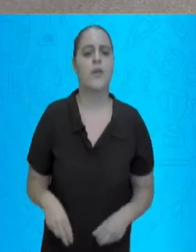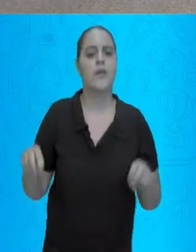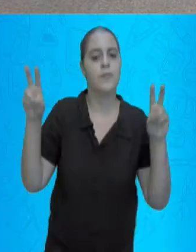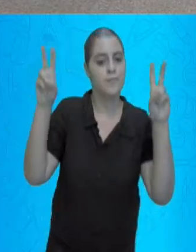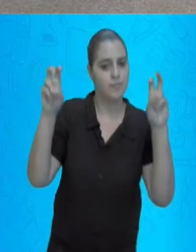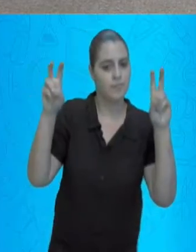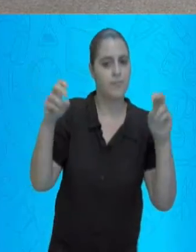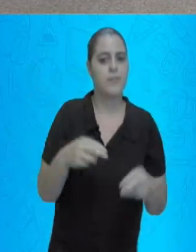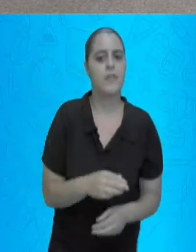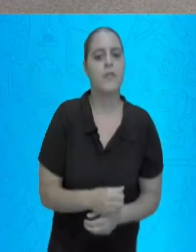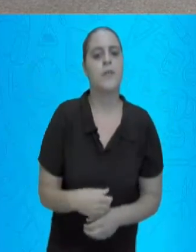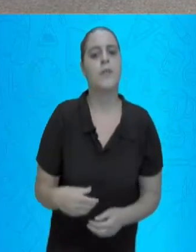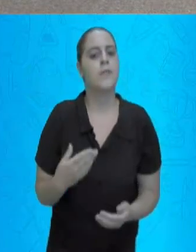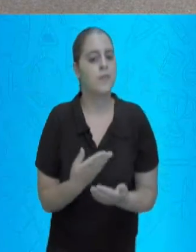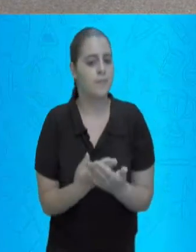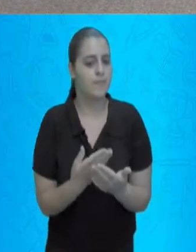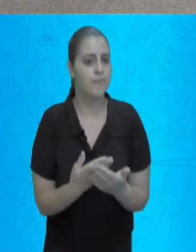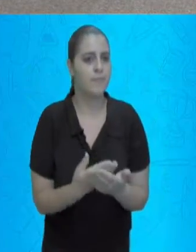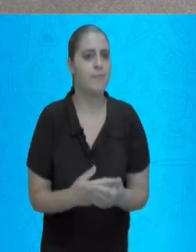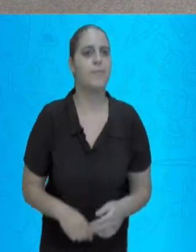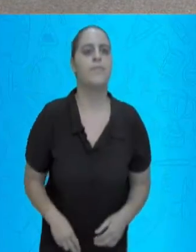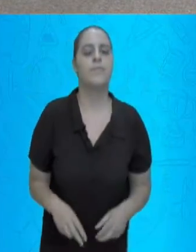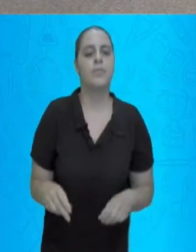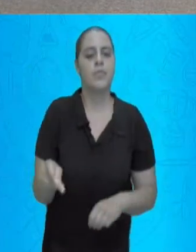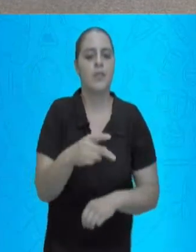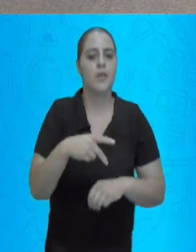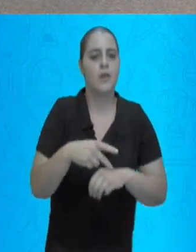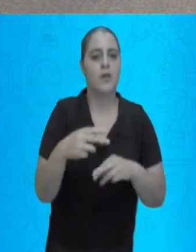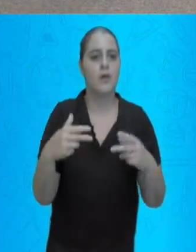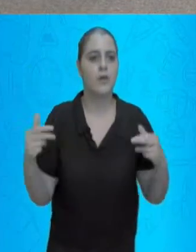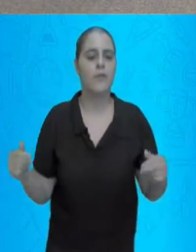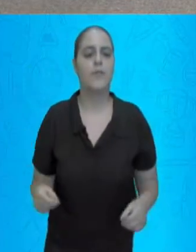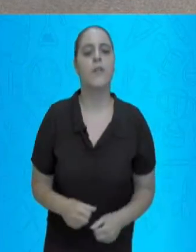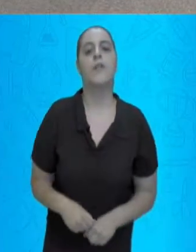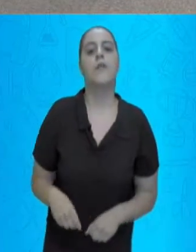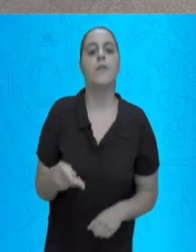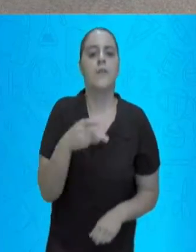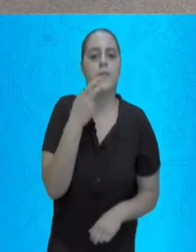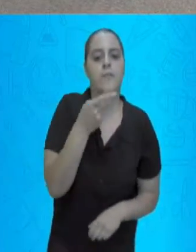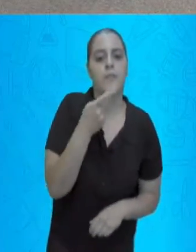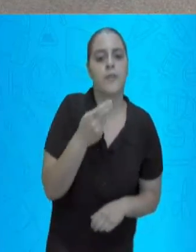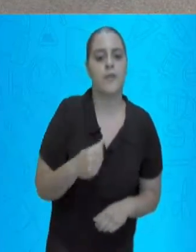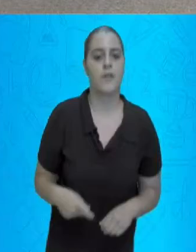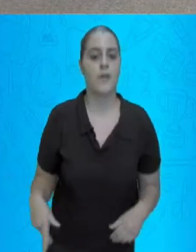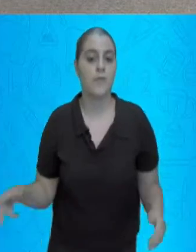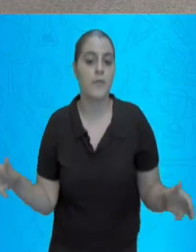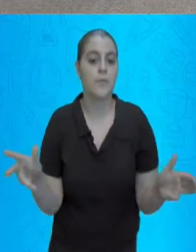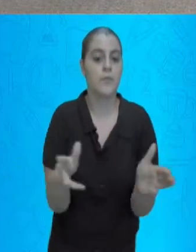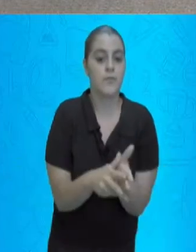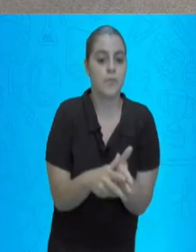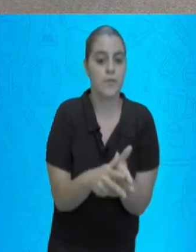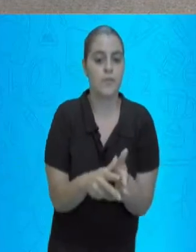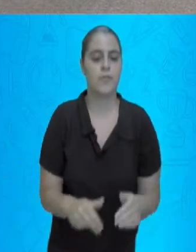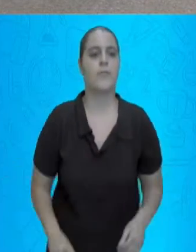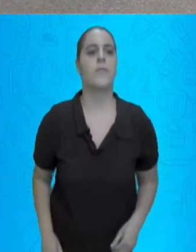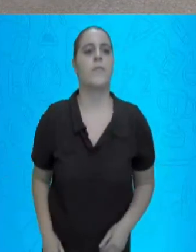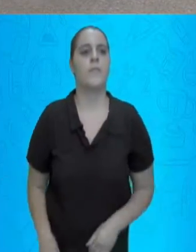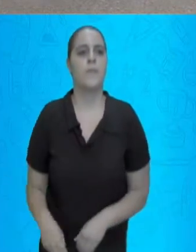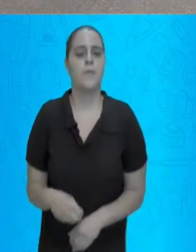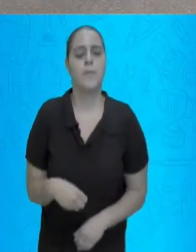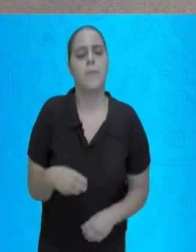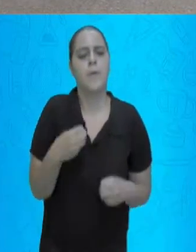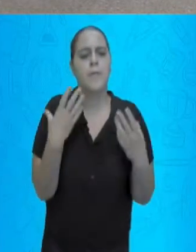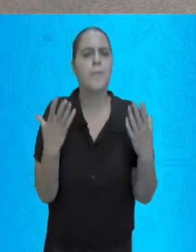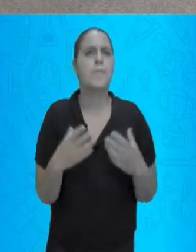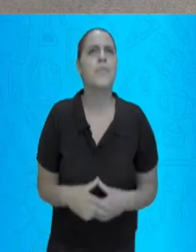da nossa aula. Em rochas sedimentares, nós vamos falar sobre fósseis. Muito